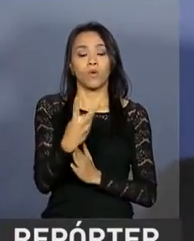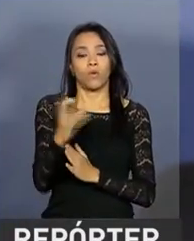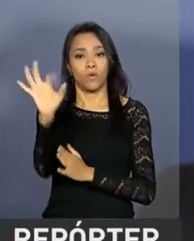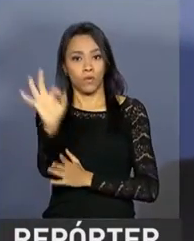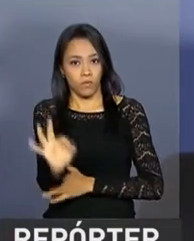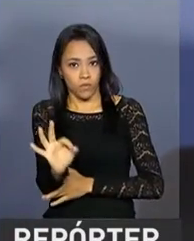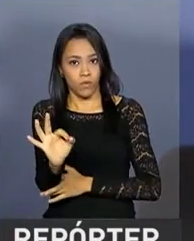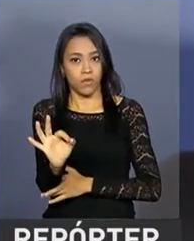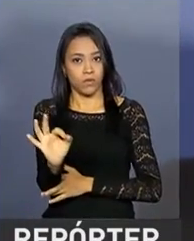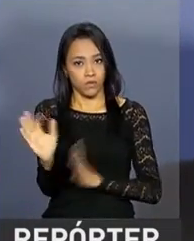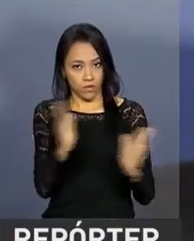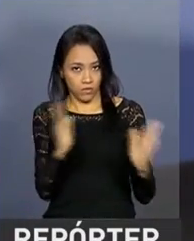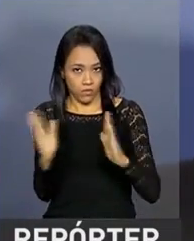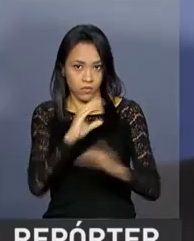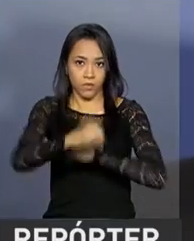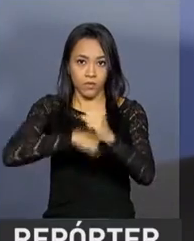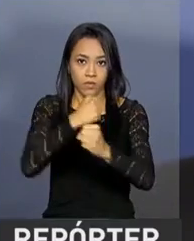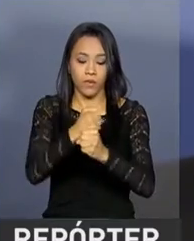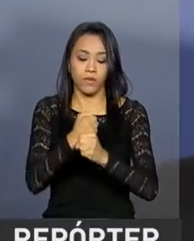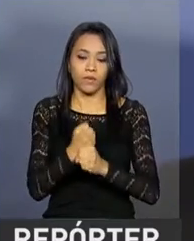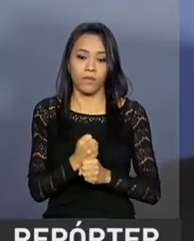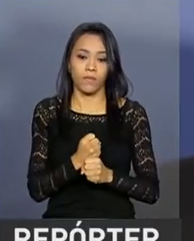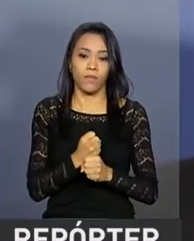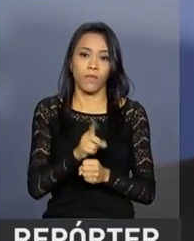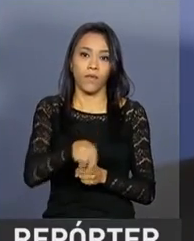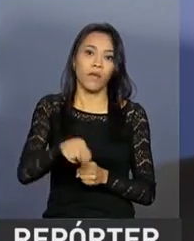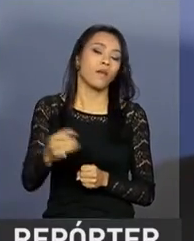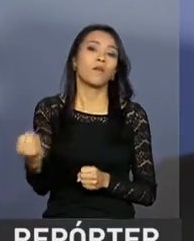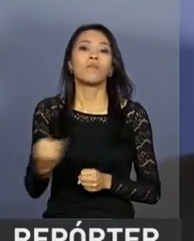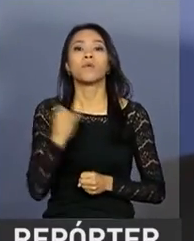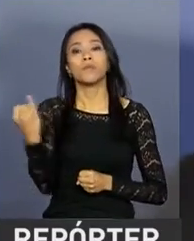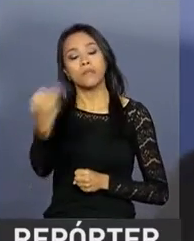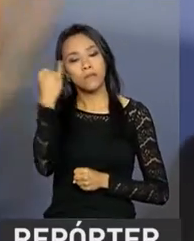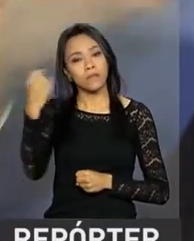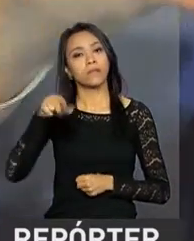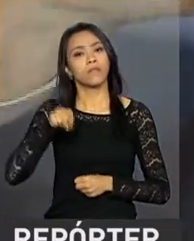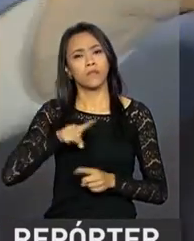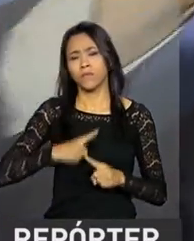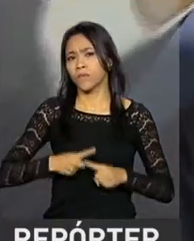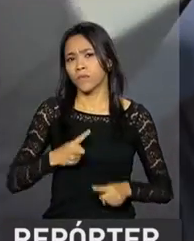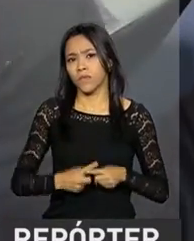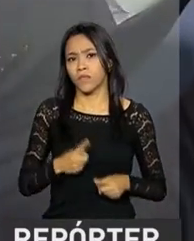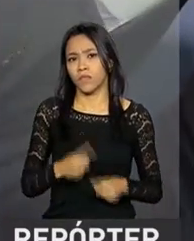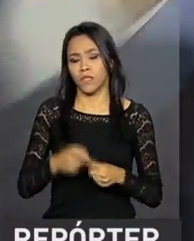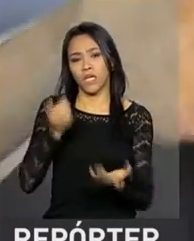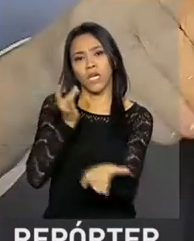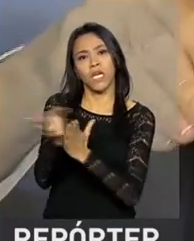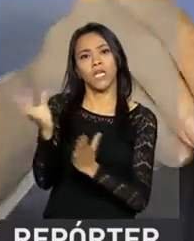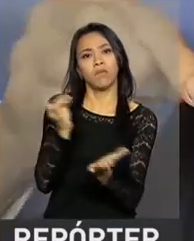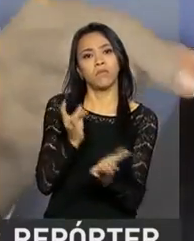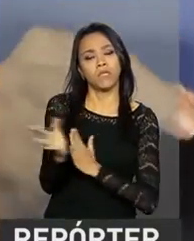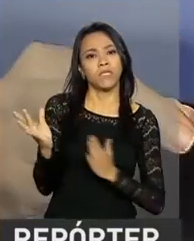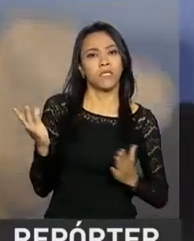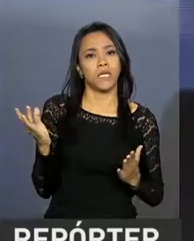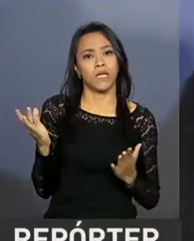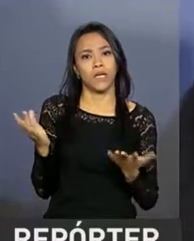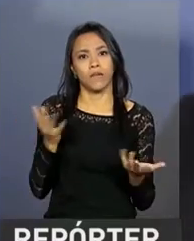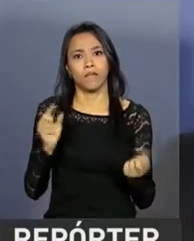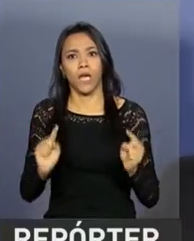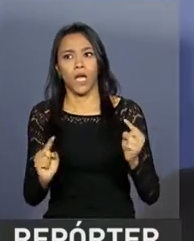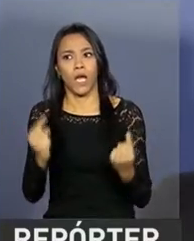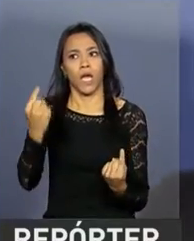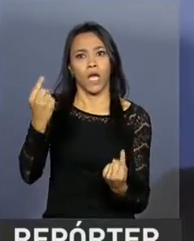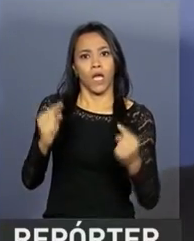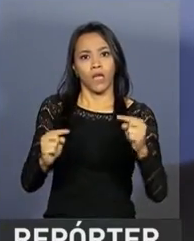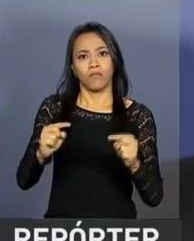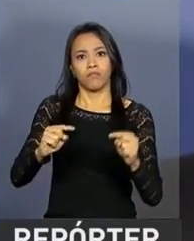o correr do ano é muito importante isso porque elimina o efeito estatístico de estavam saindo